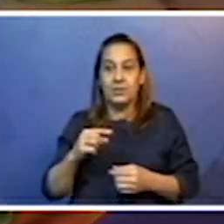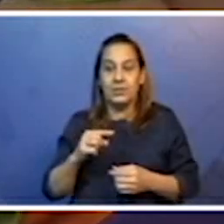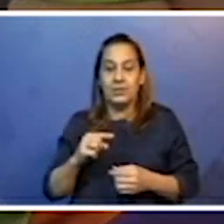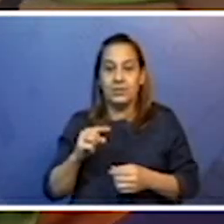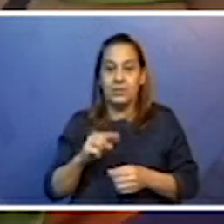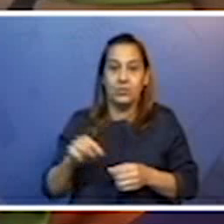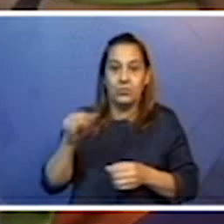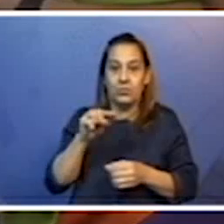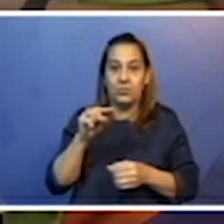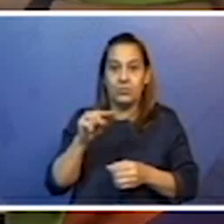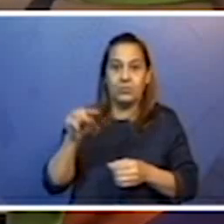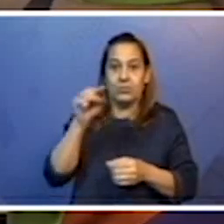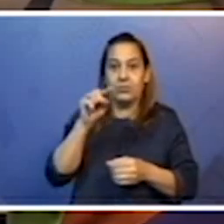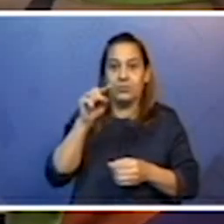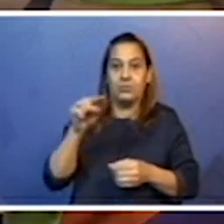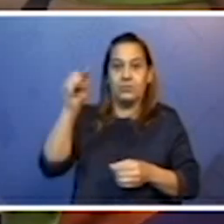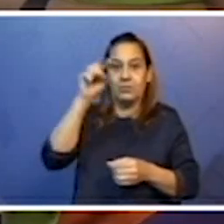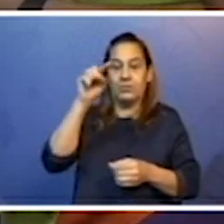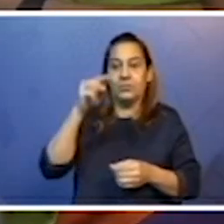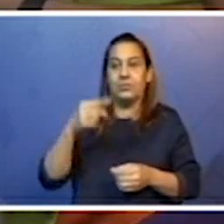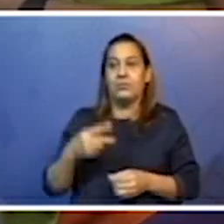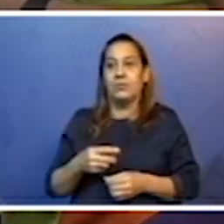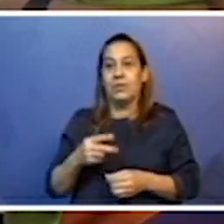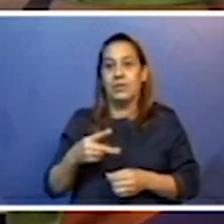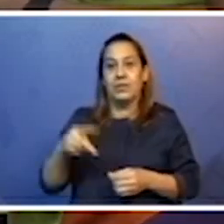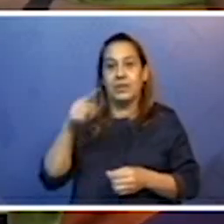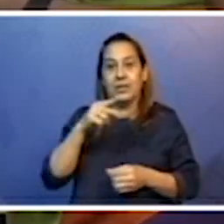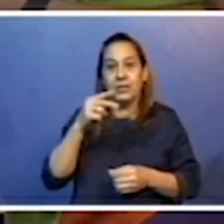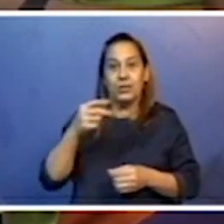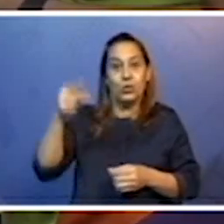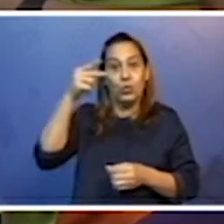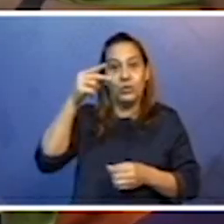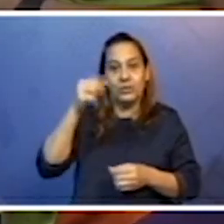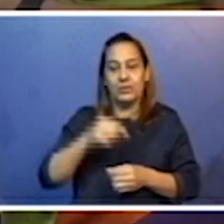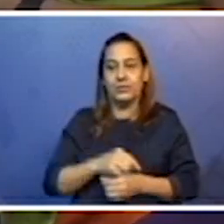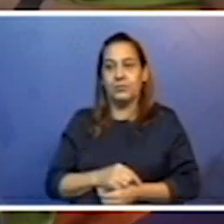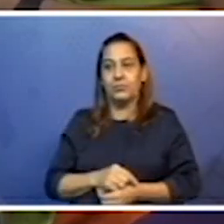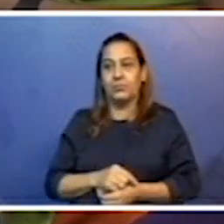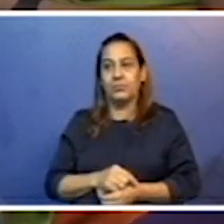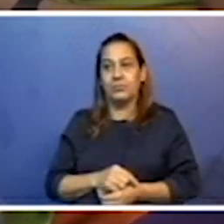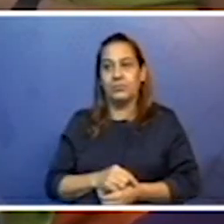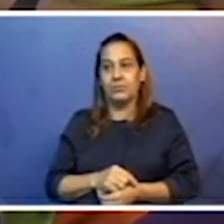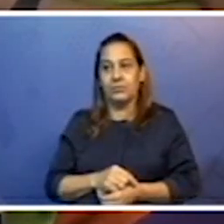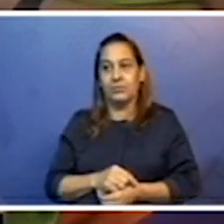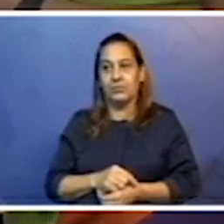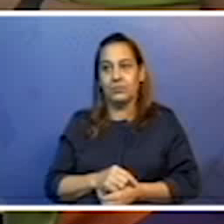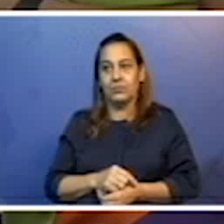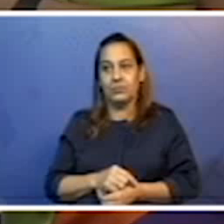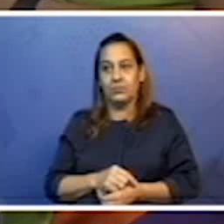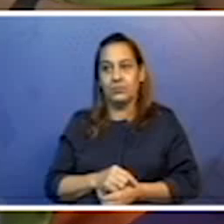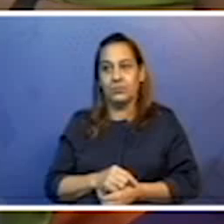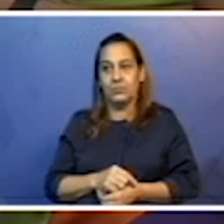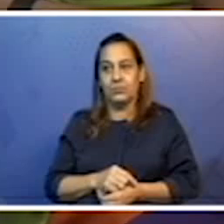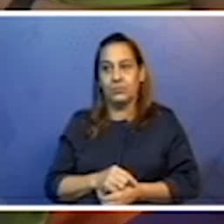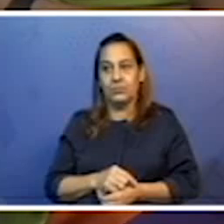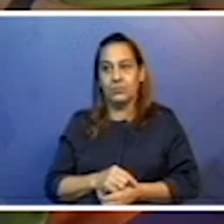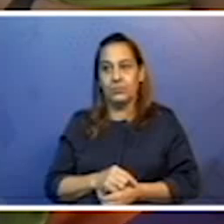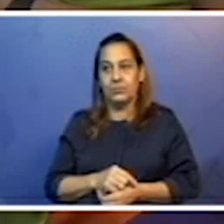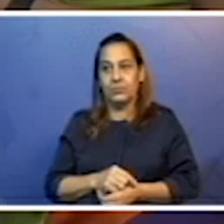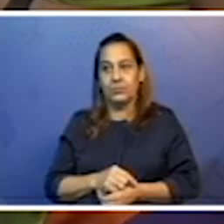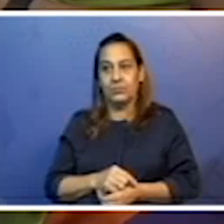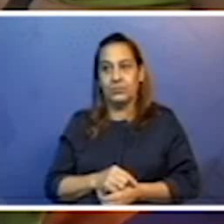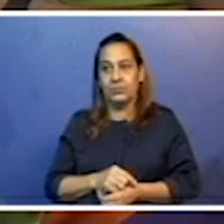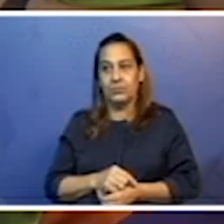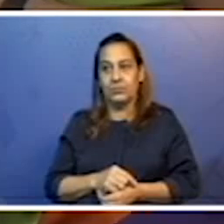200. Então, cada 2 é um pote 3, ó. Um pote 3. 2